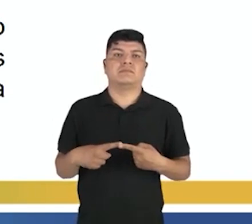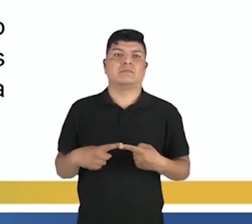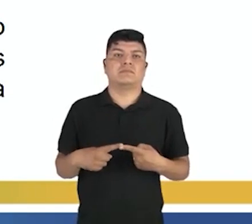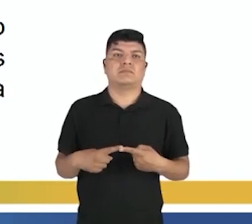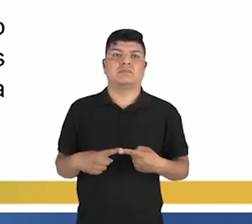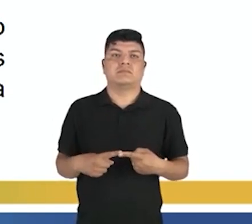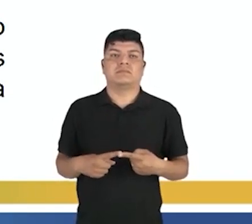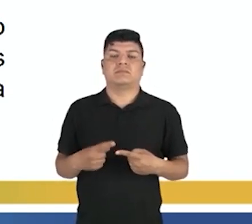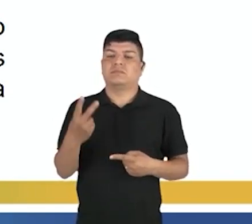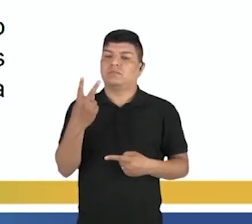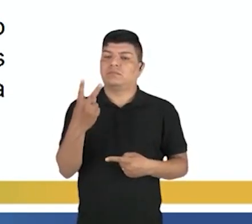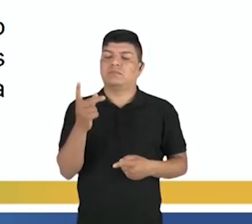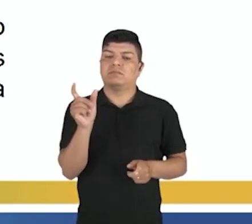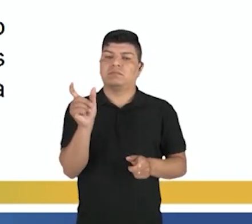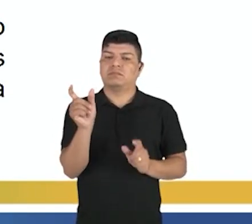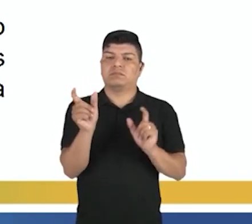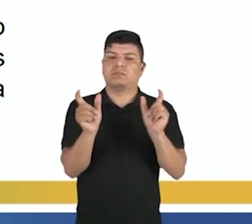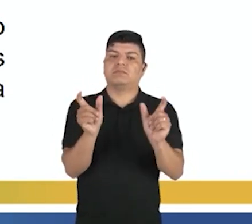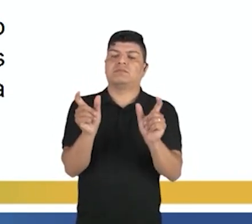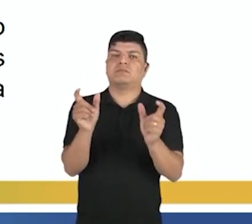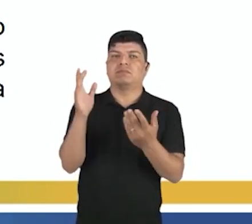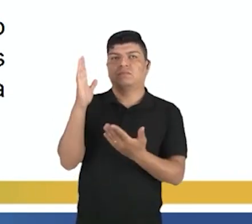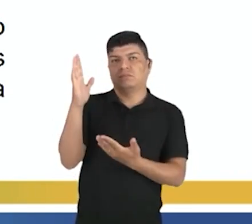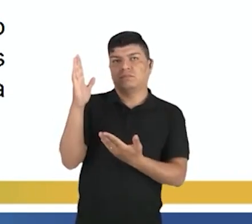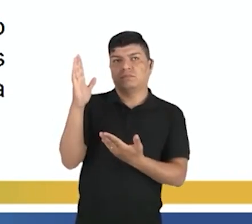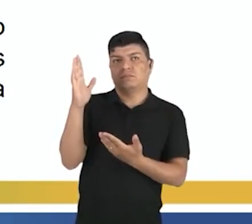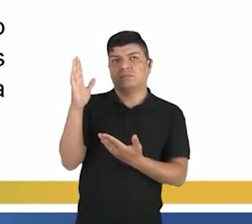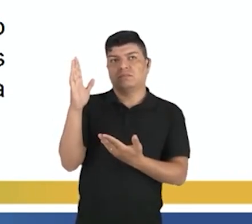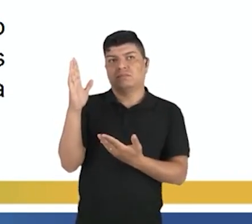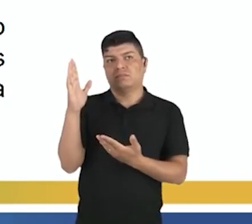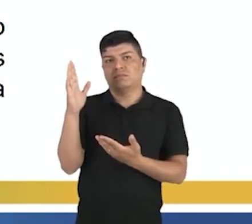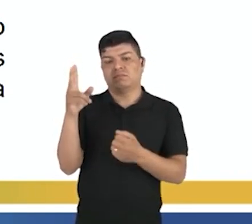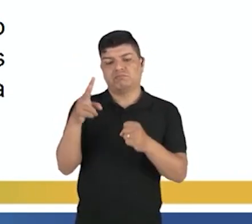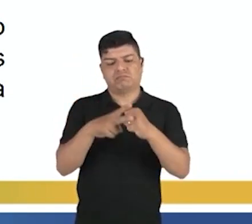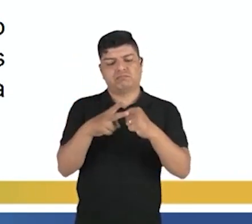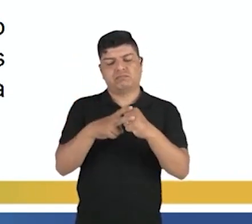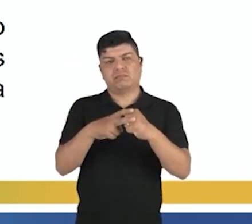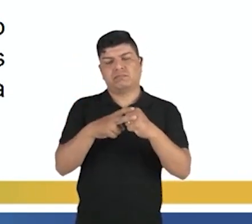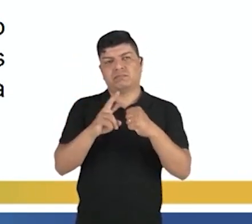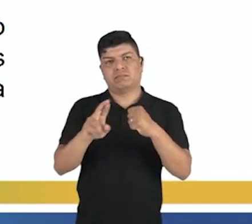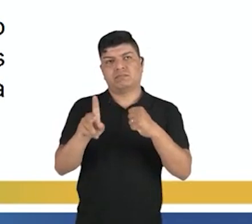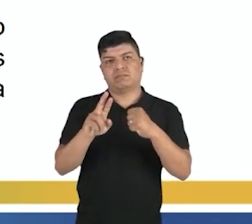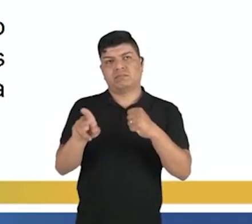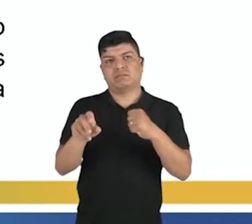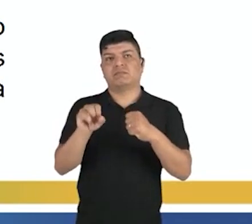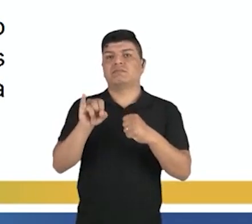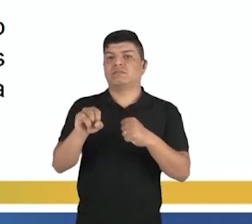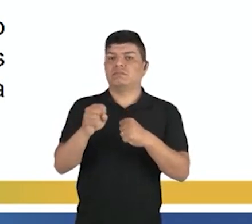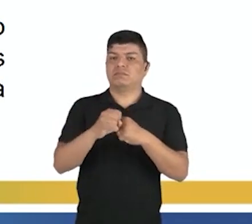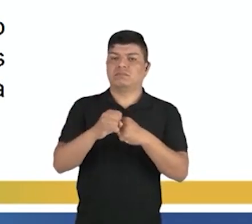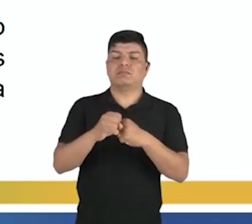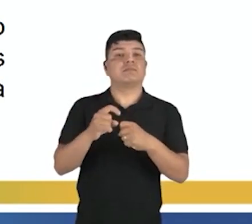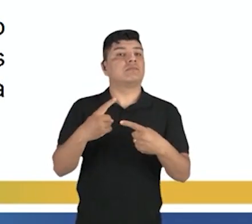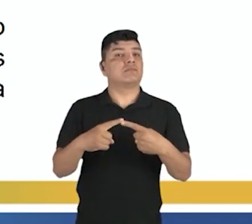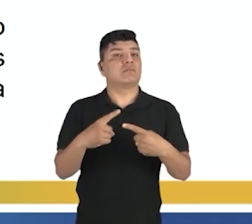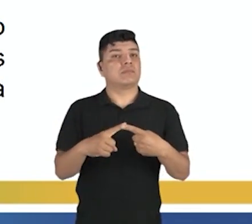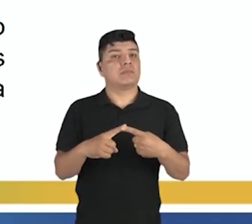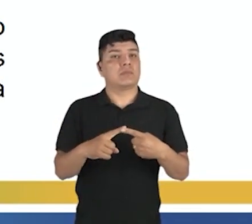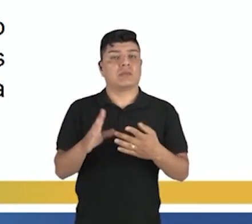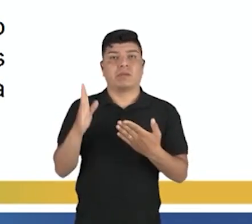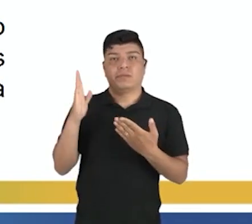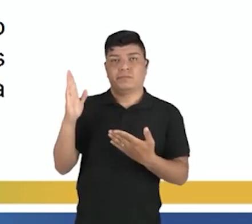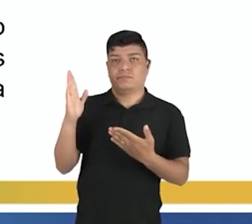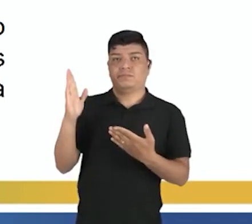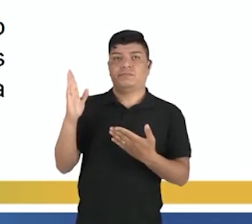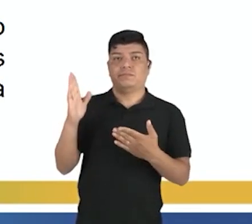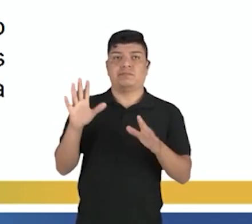que essas duas palavras, nesse caso, não são verbos e sim substantivos? Porque